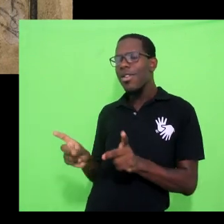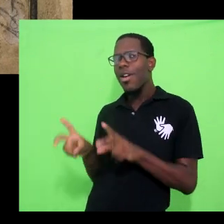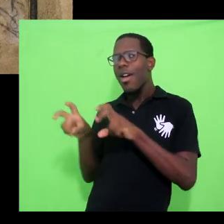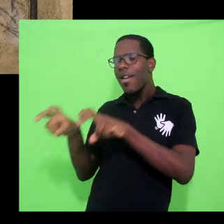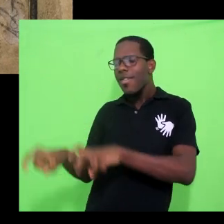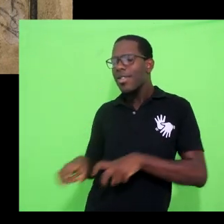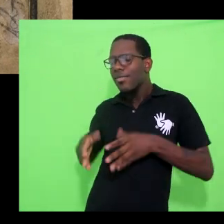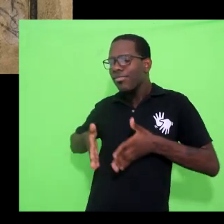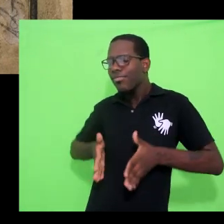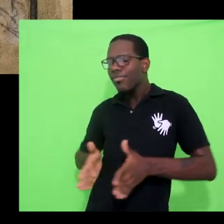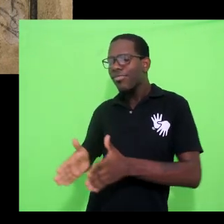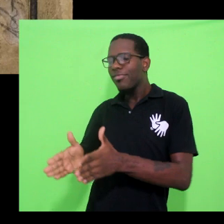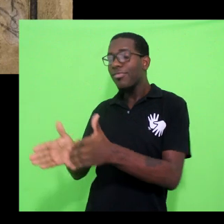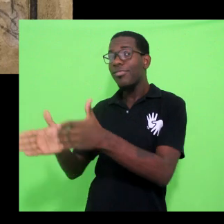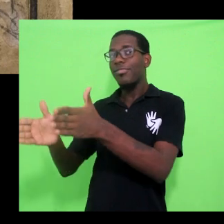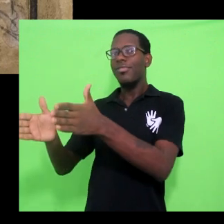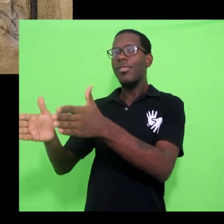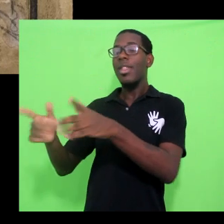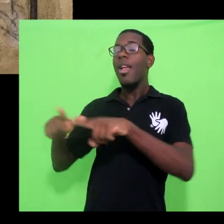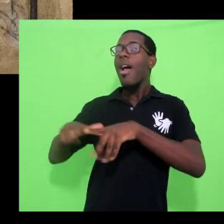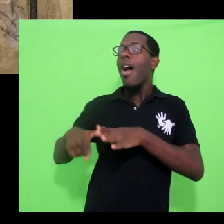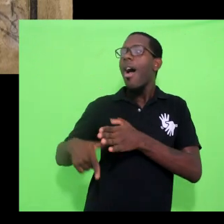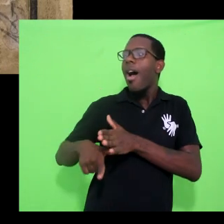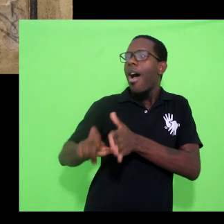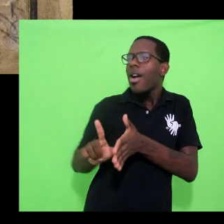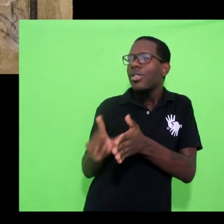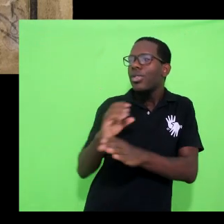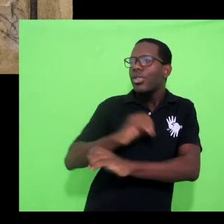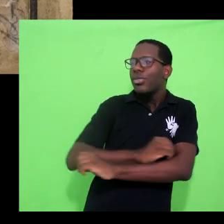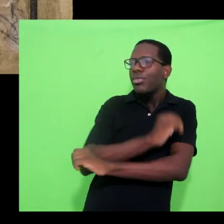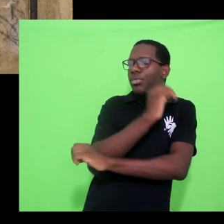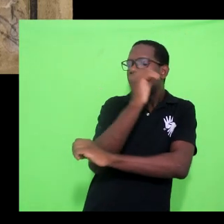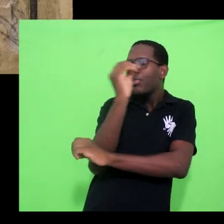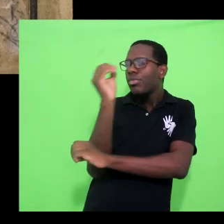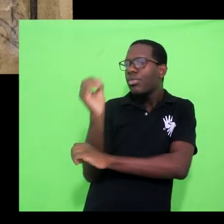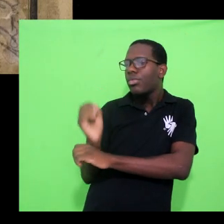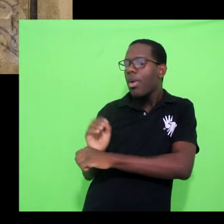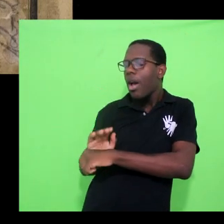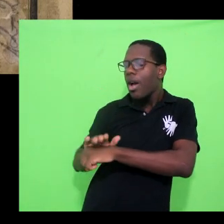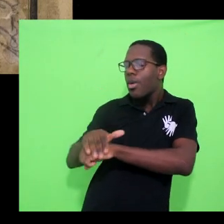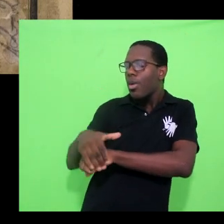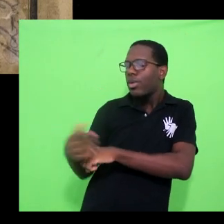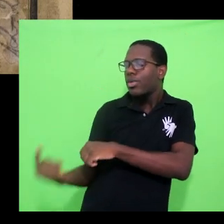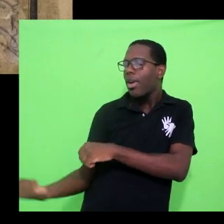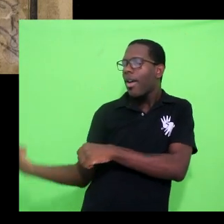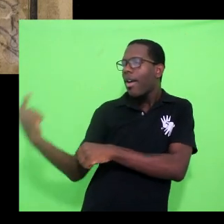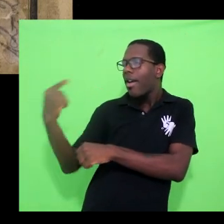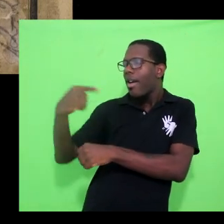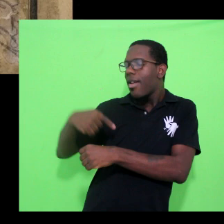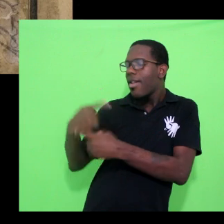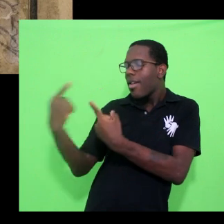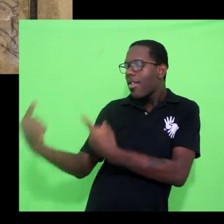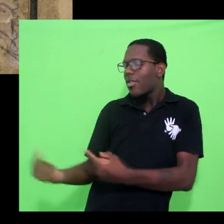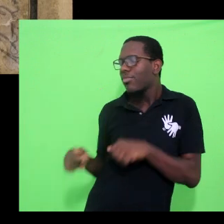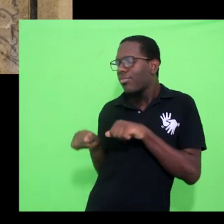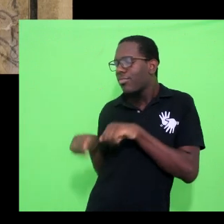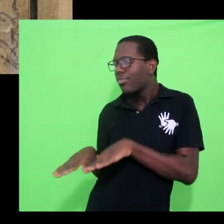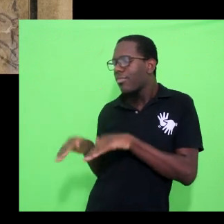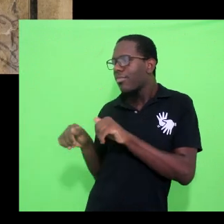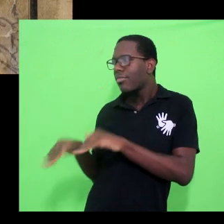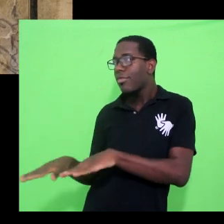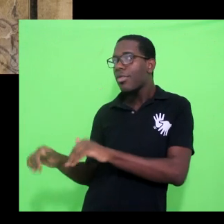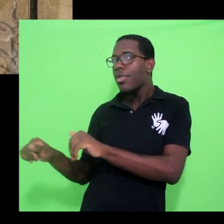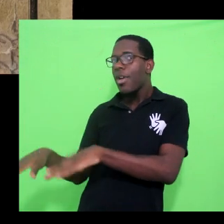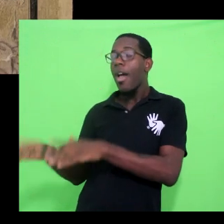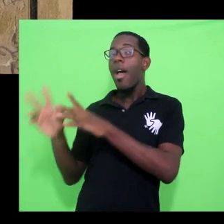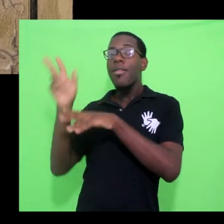uma estrada a atravessar. Antes do chegar da noite, a ir ou a voltar, tropeiros em suas tropas, mascates